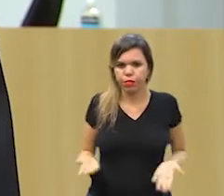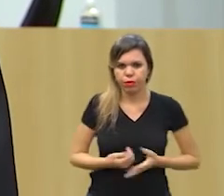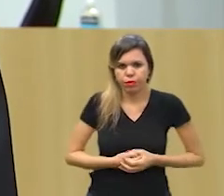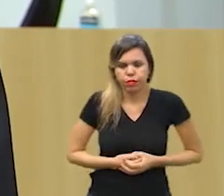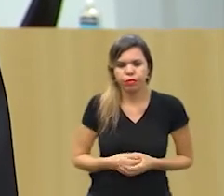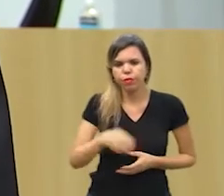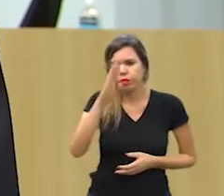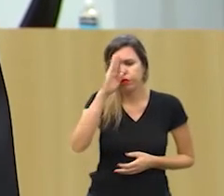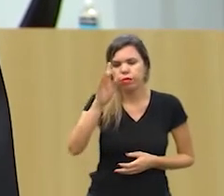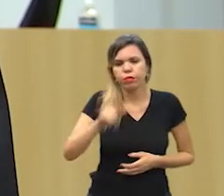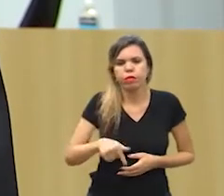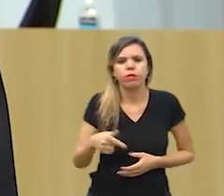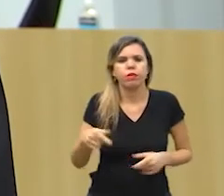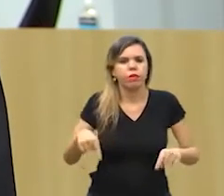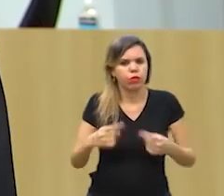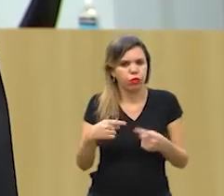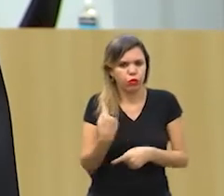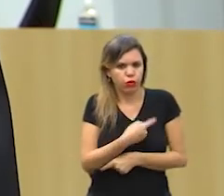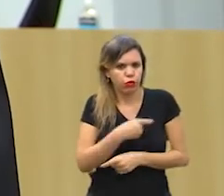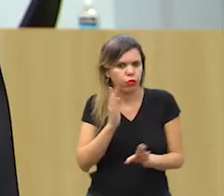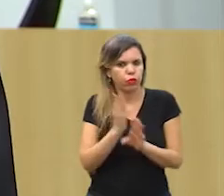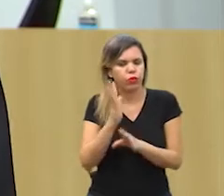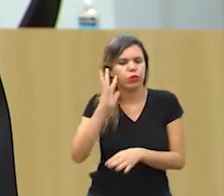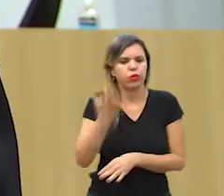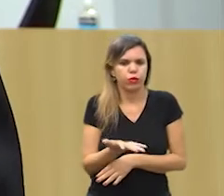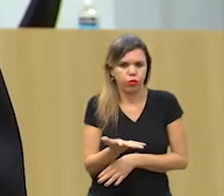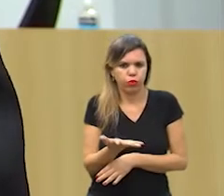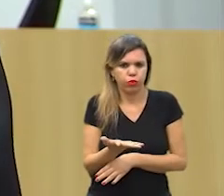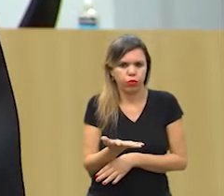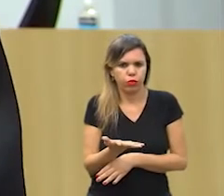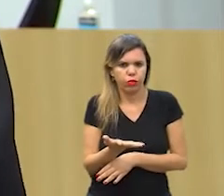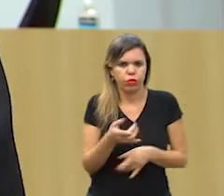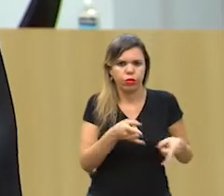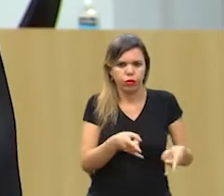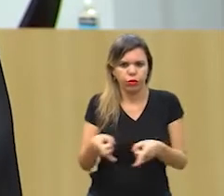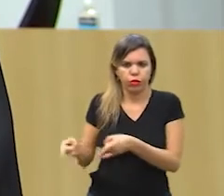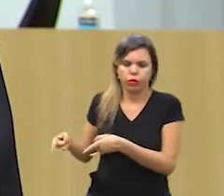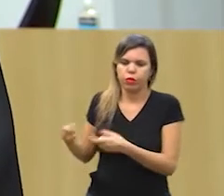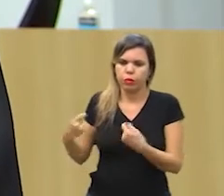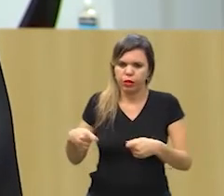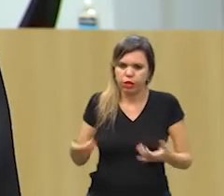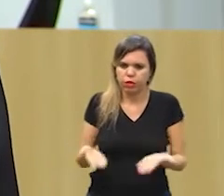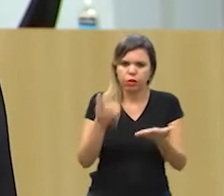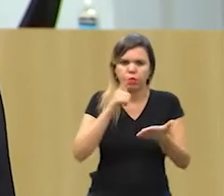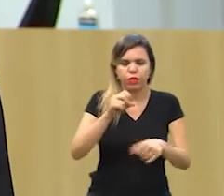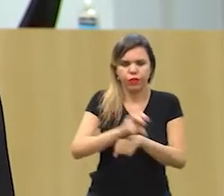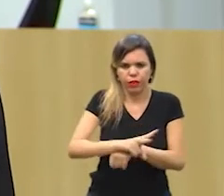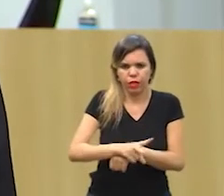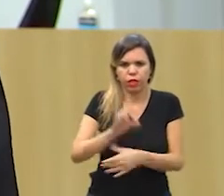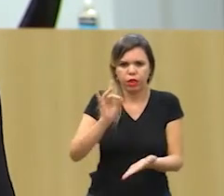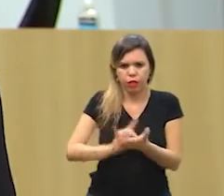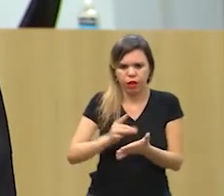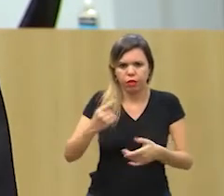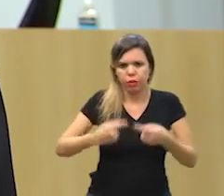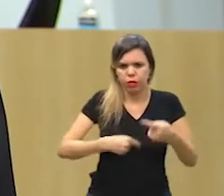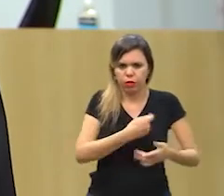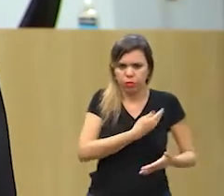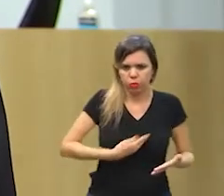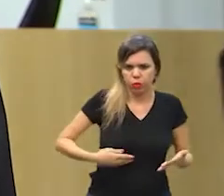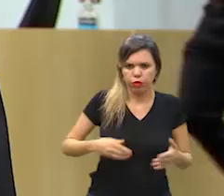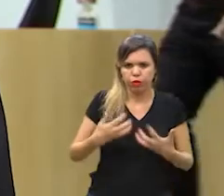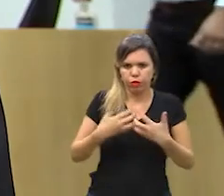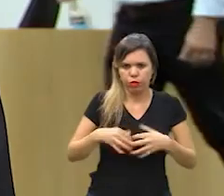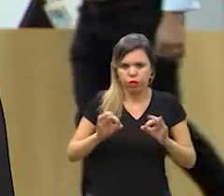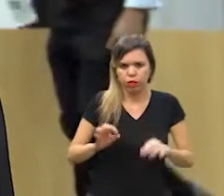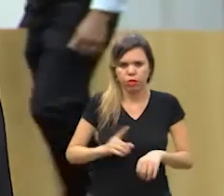questão. Então, o principal desafio nosso é achar soluções, ir atrás de leitos, ir atrás de fazer realmente a política